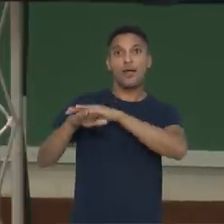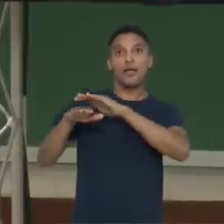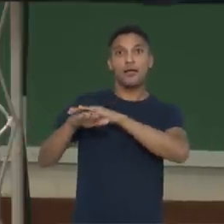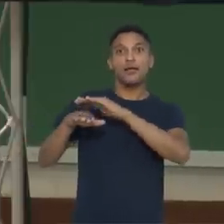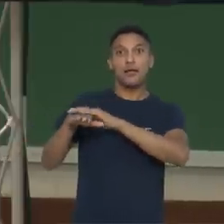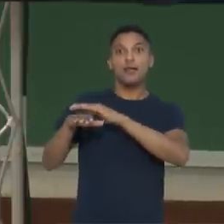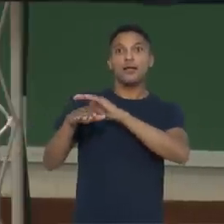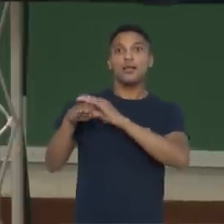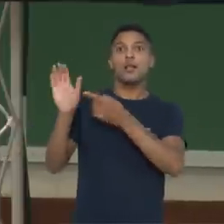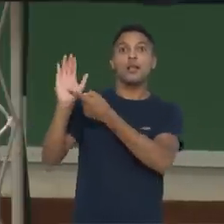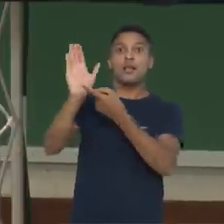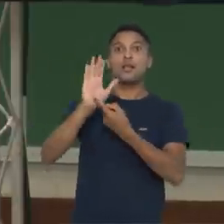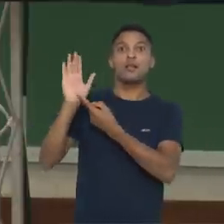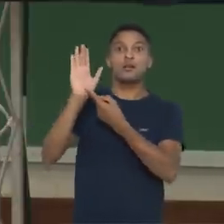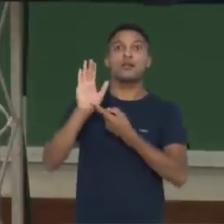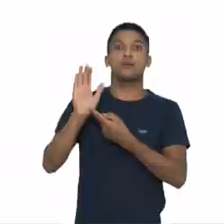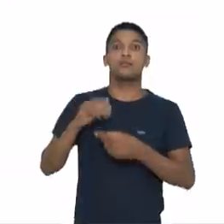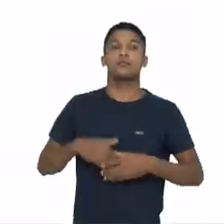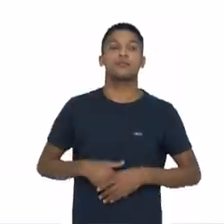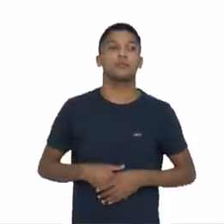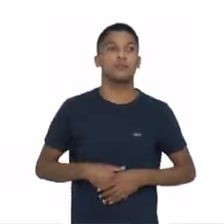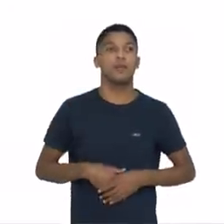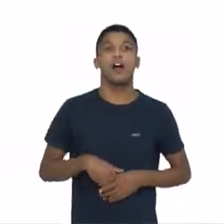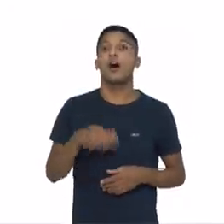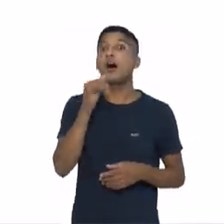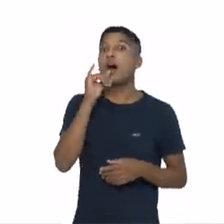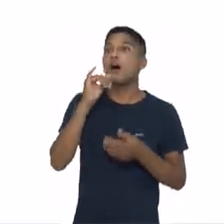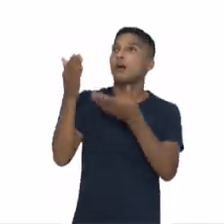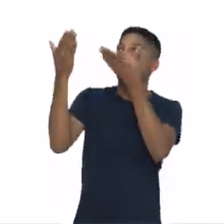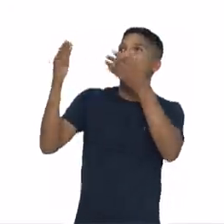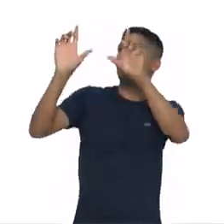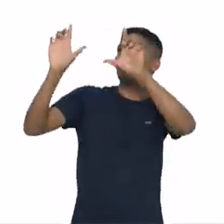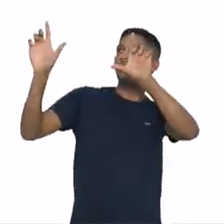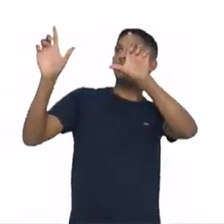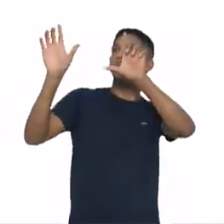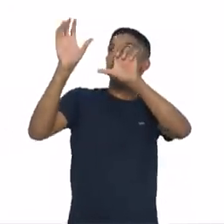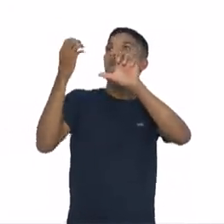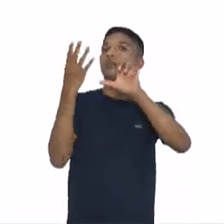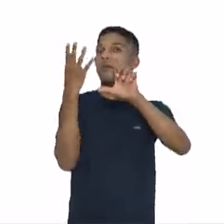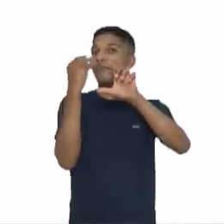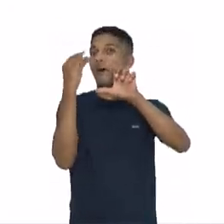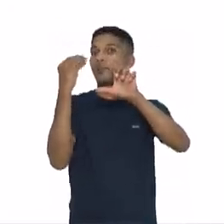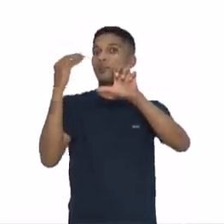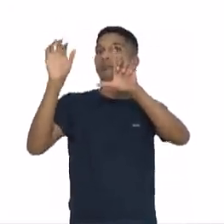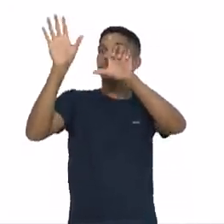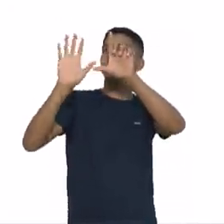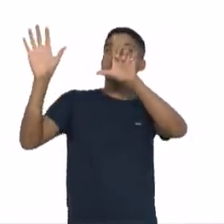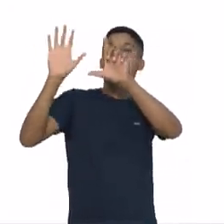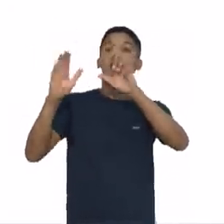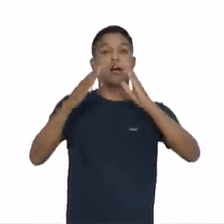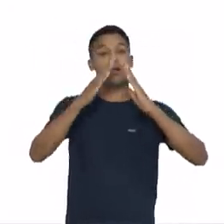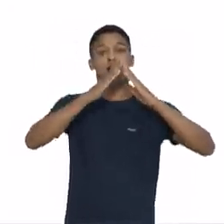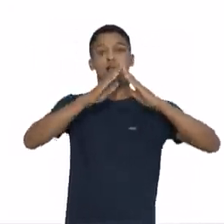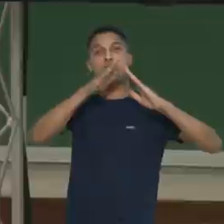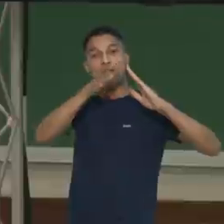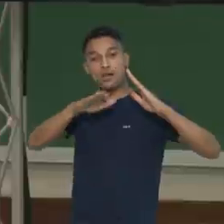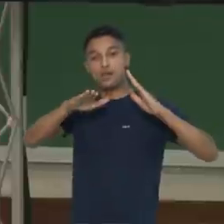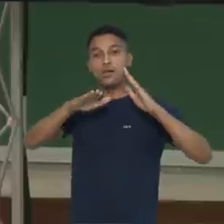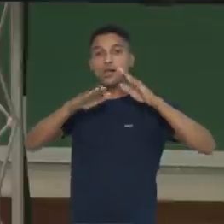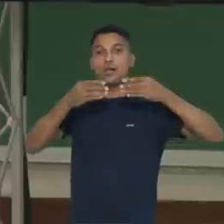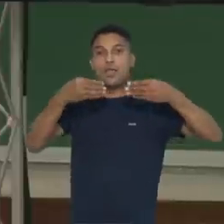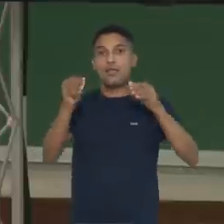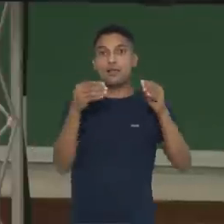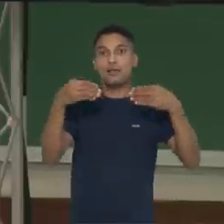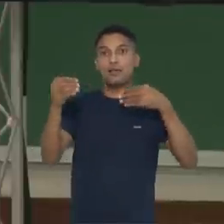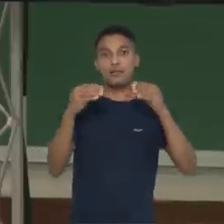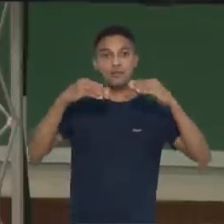né? Aqui exemplos das fotos, né? Então, ó, a lona do circo, fotografias,